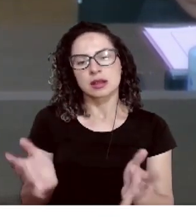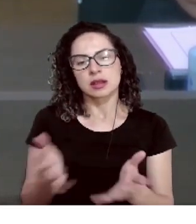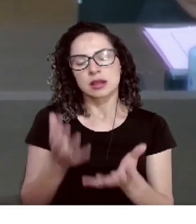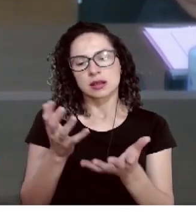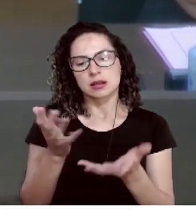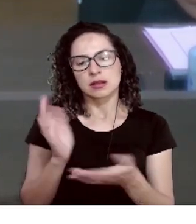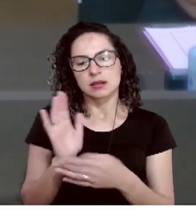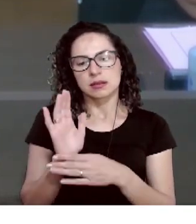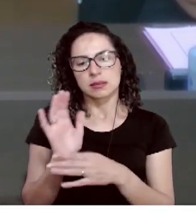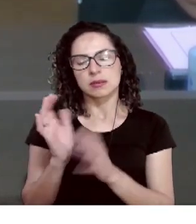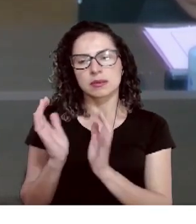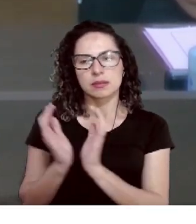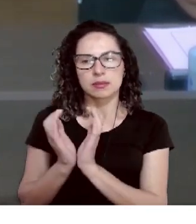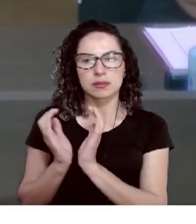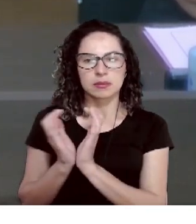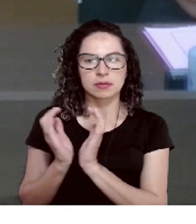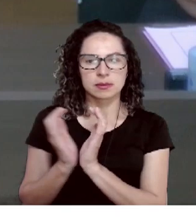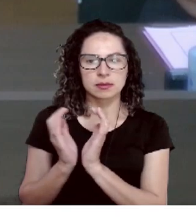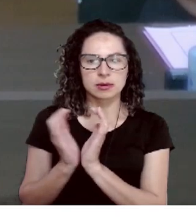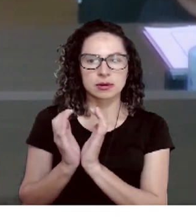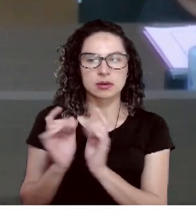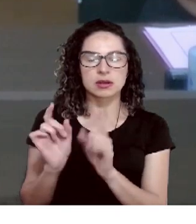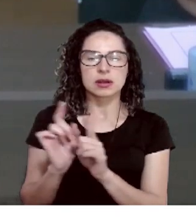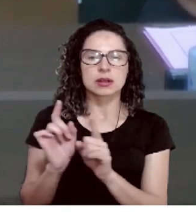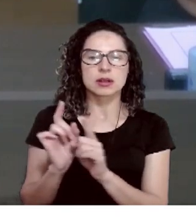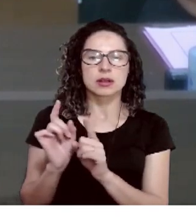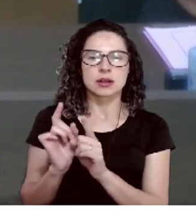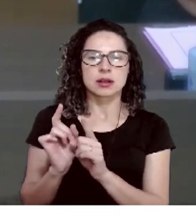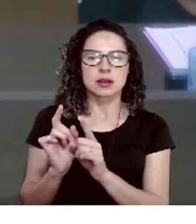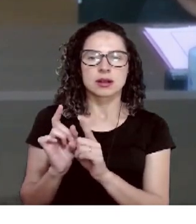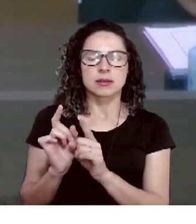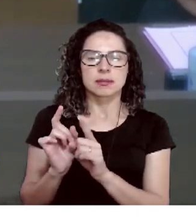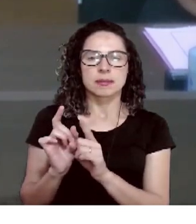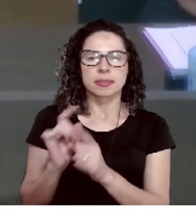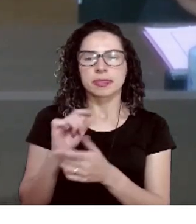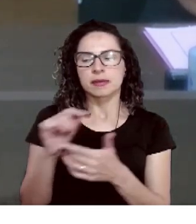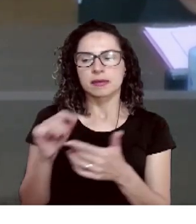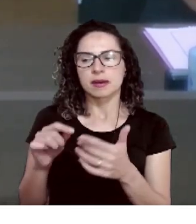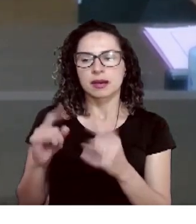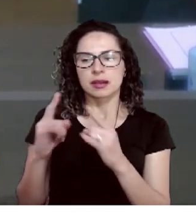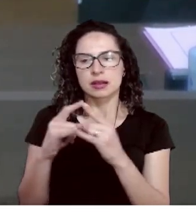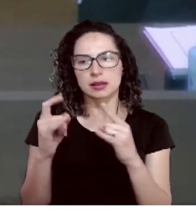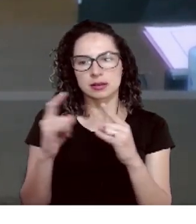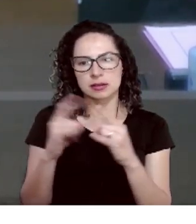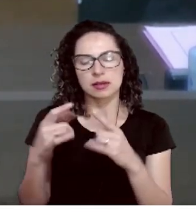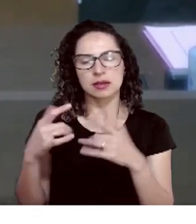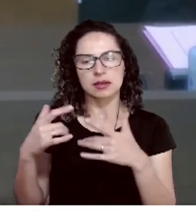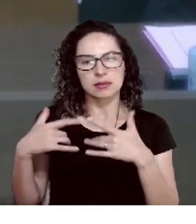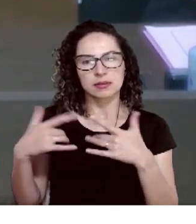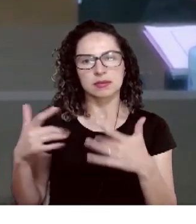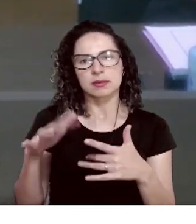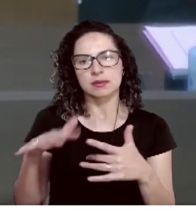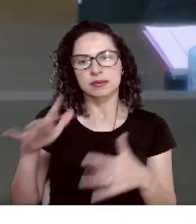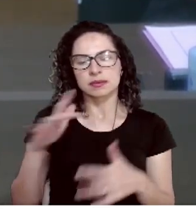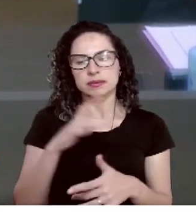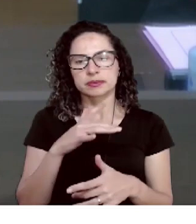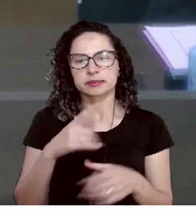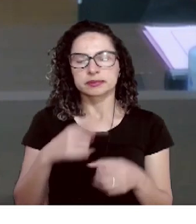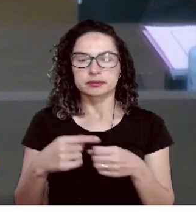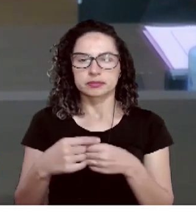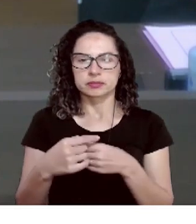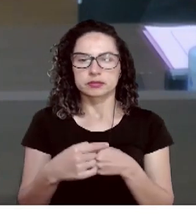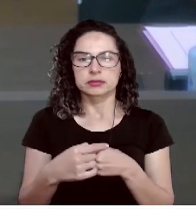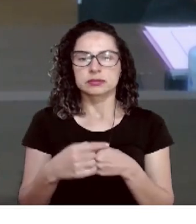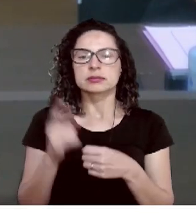APAE, a Franca e várias entidades filantrópicas da saúde da cidade. Recebeu